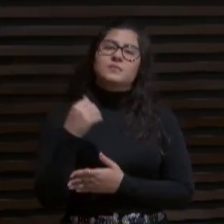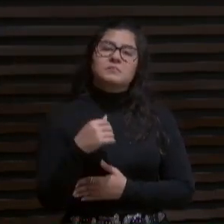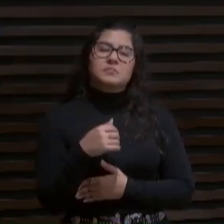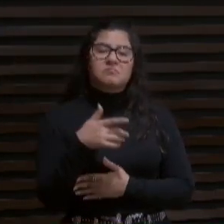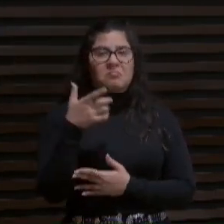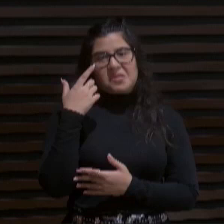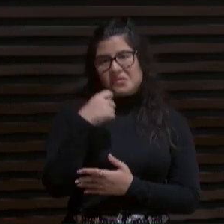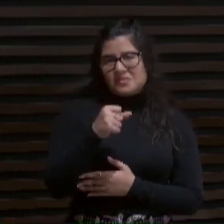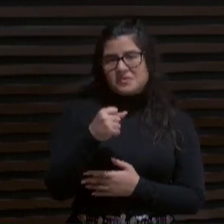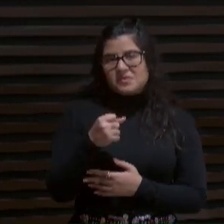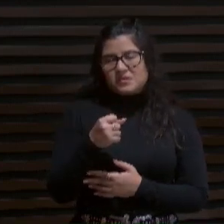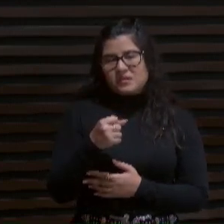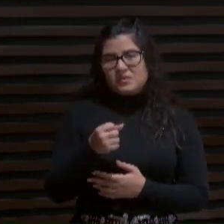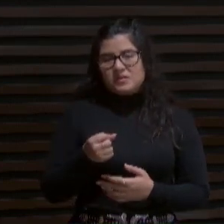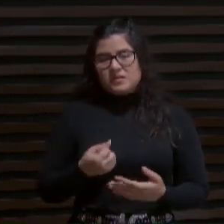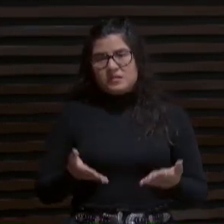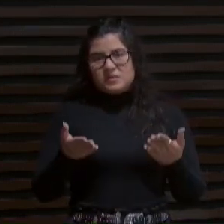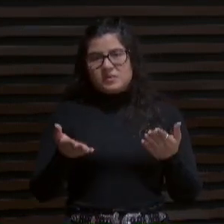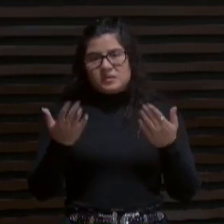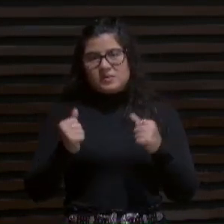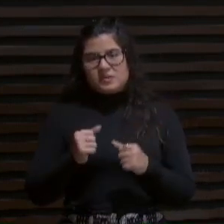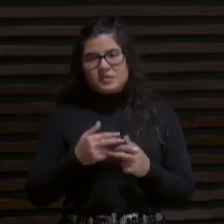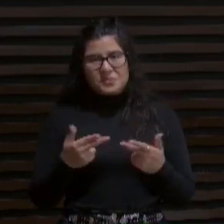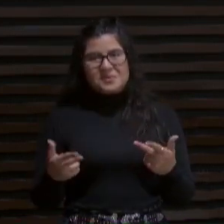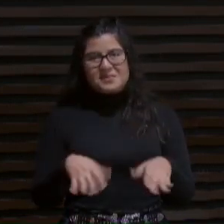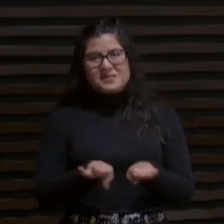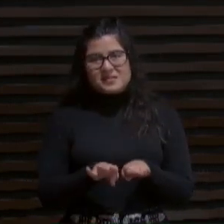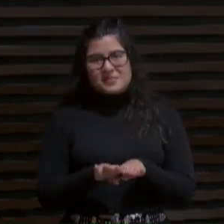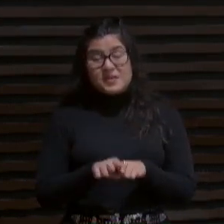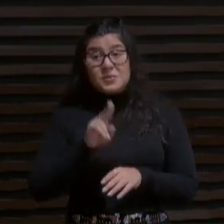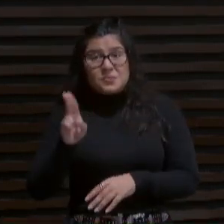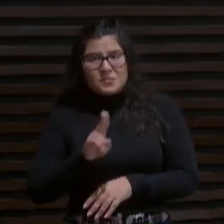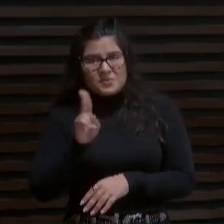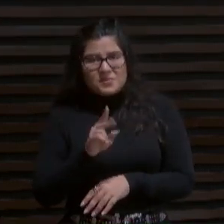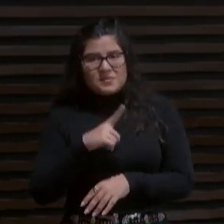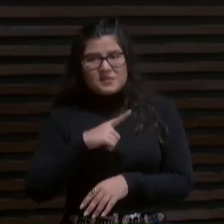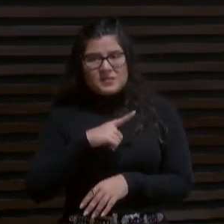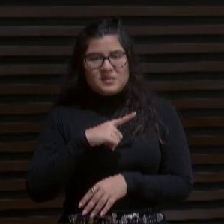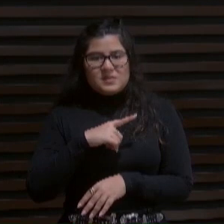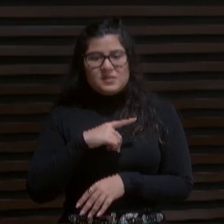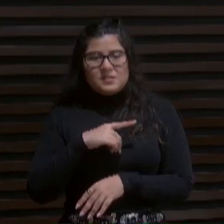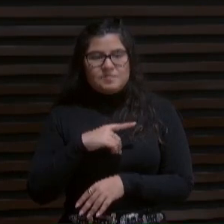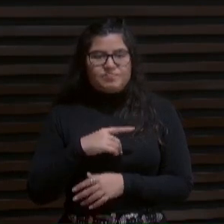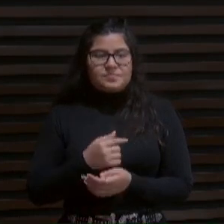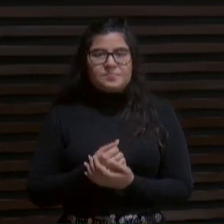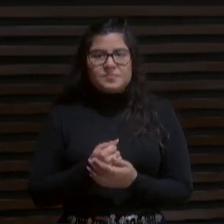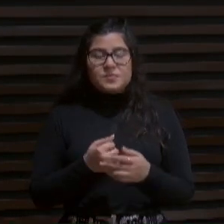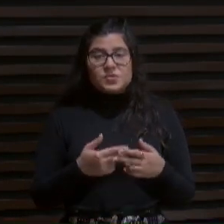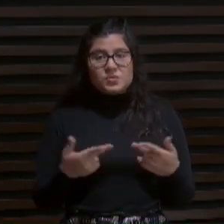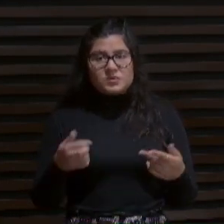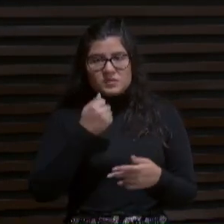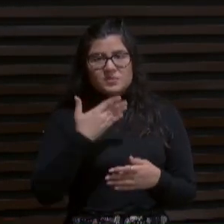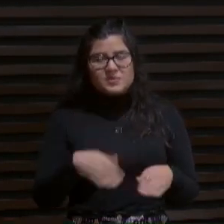beneficia ou ele usa aquela ocasião para tirar, de certo modo, alguma vantagem. Embora, em princípio, ele oferece para Abraão não somente